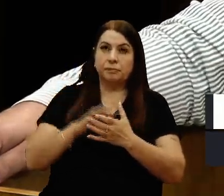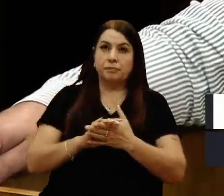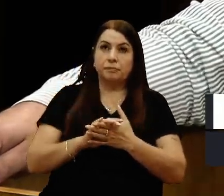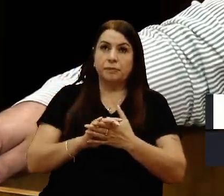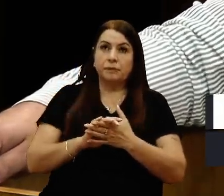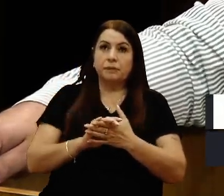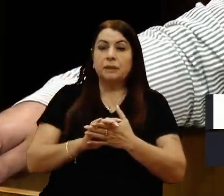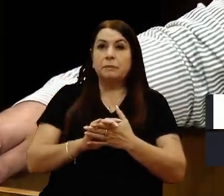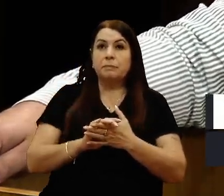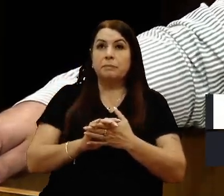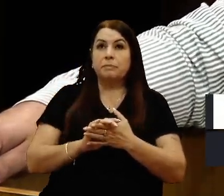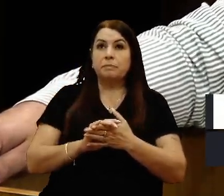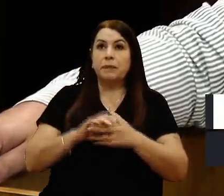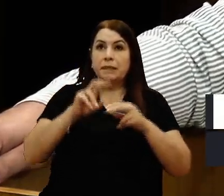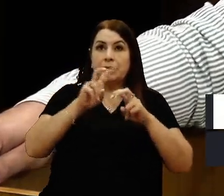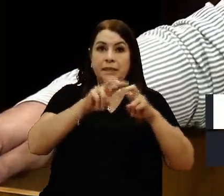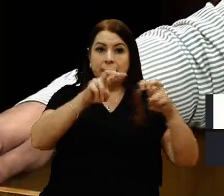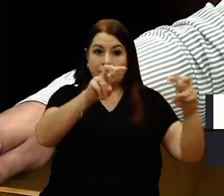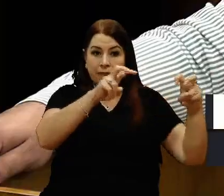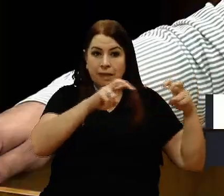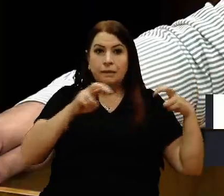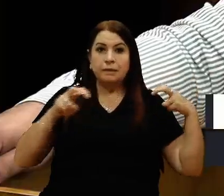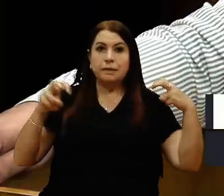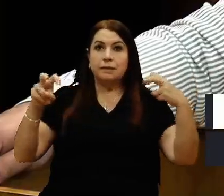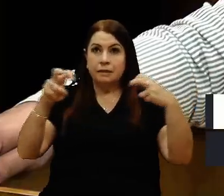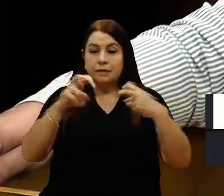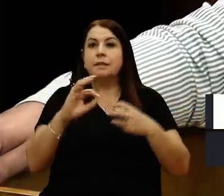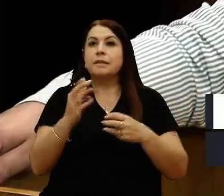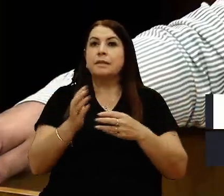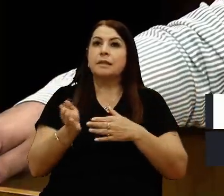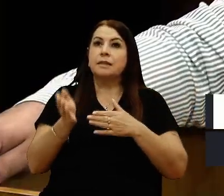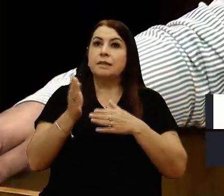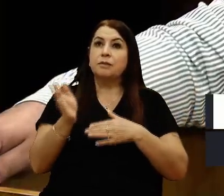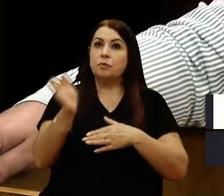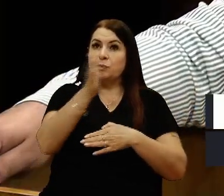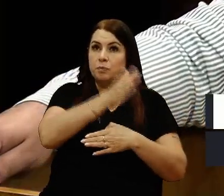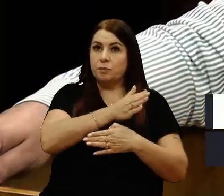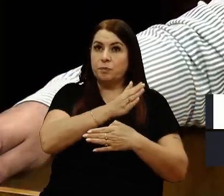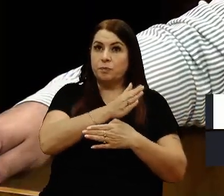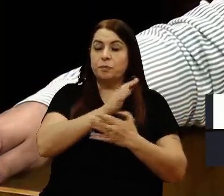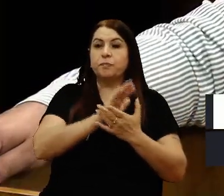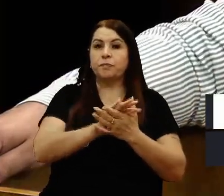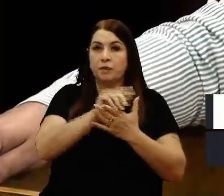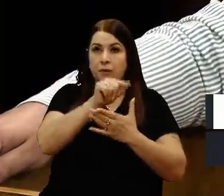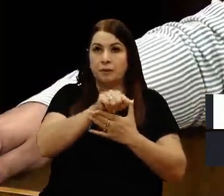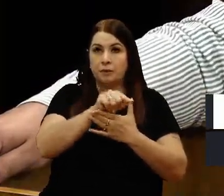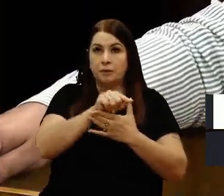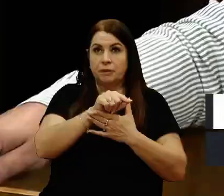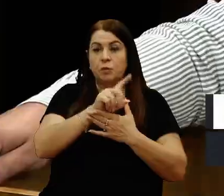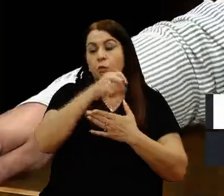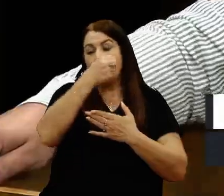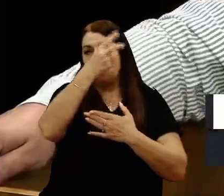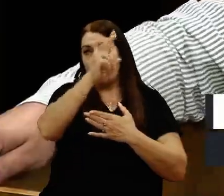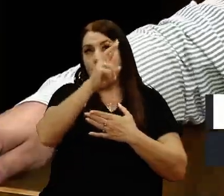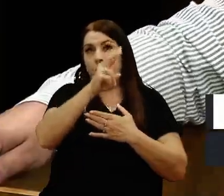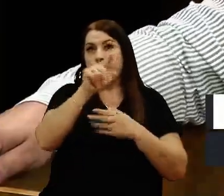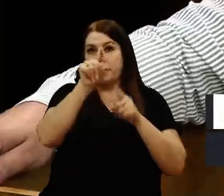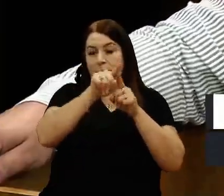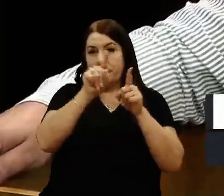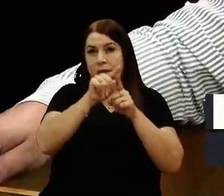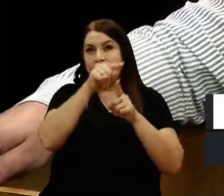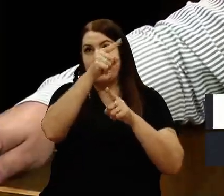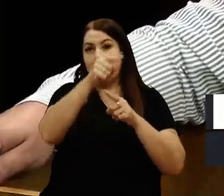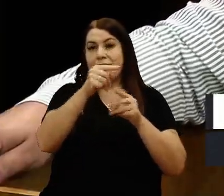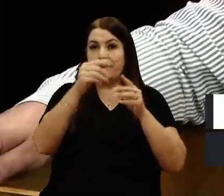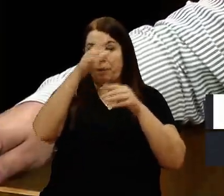para quem senta nessas cadeiras, desse lado do Paço Municipal, concede uma parte, vereador, ou nas outras cadeiras do outro